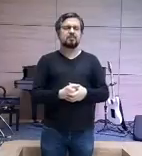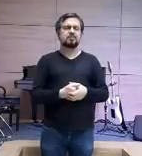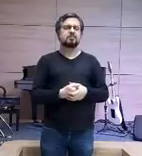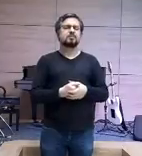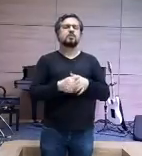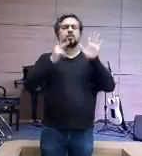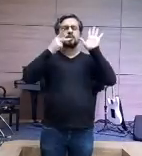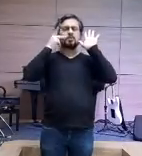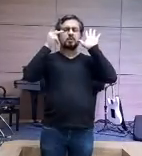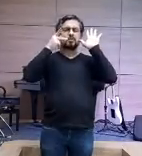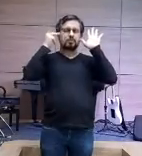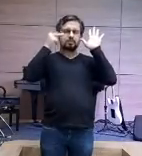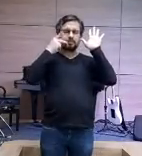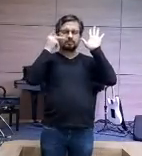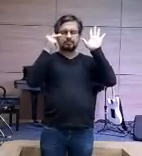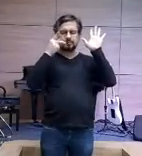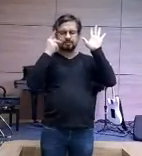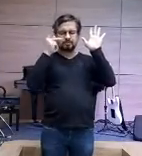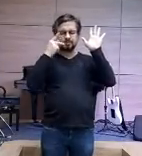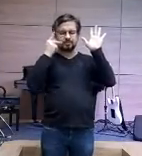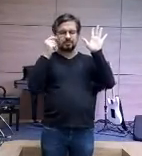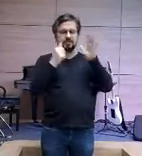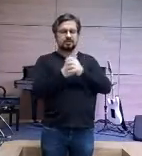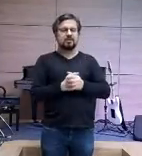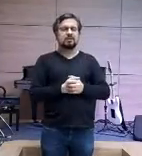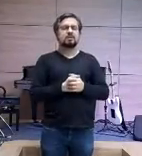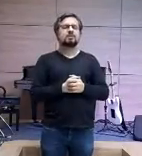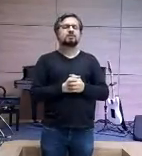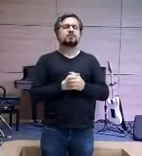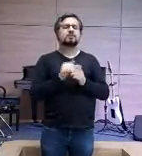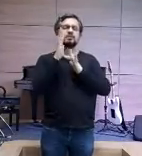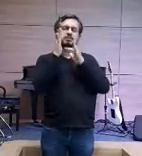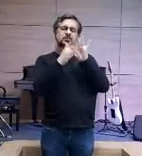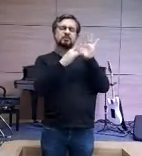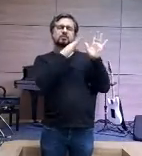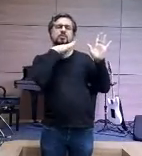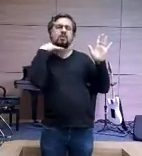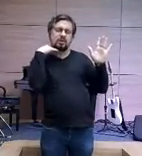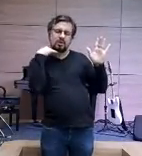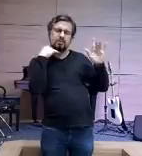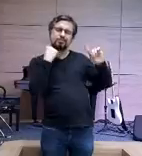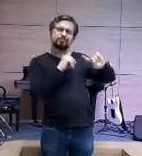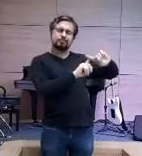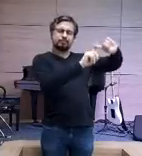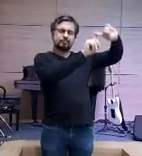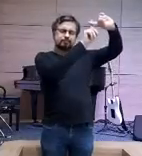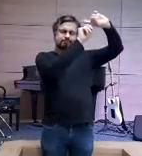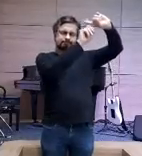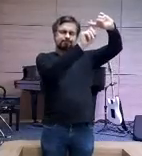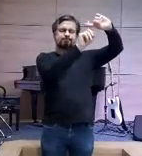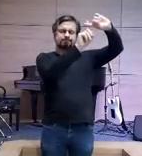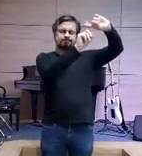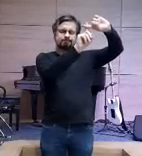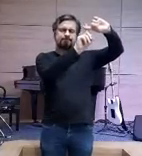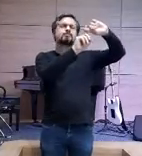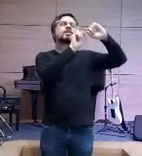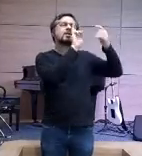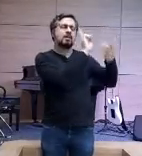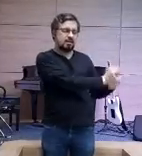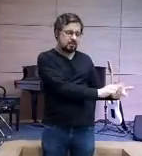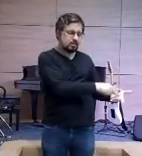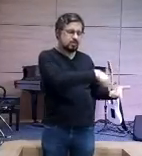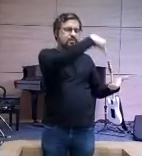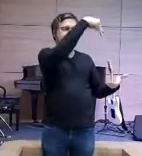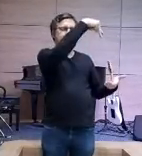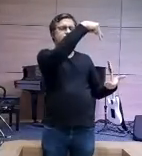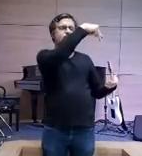como promessa é aquele que morreu naquela Cruz aquele que